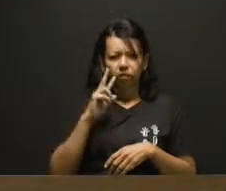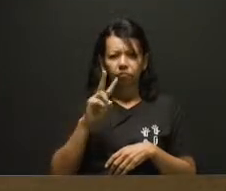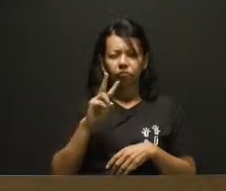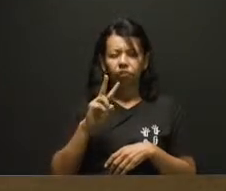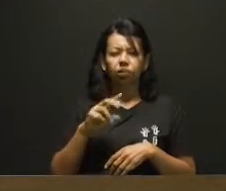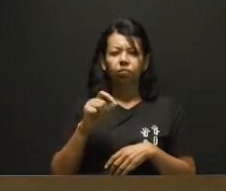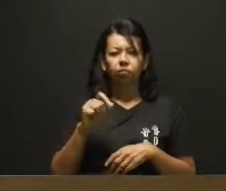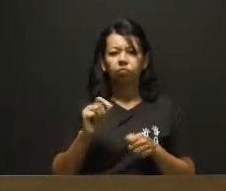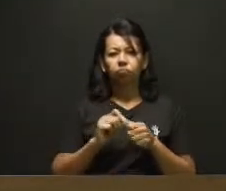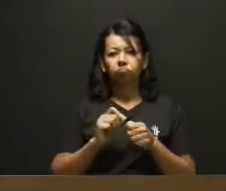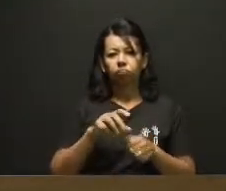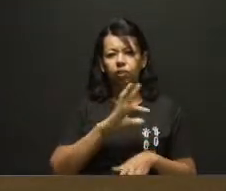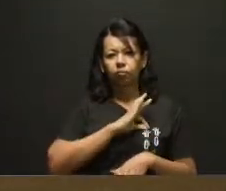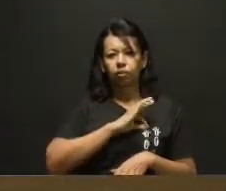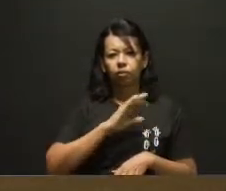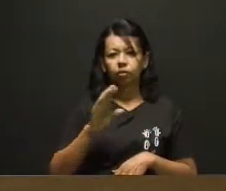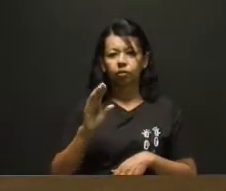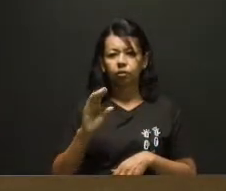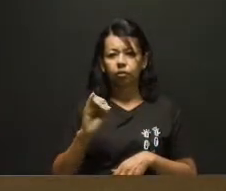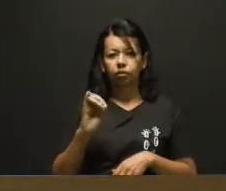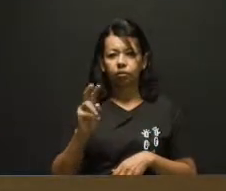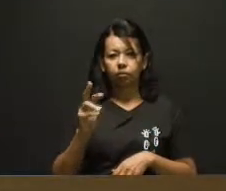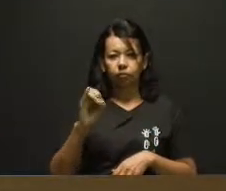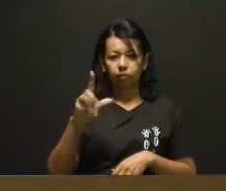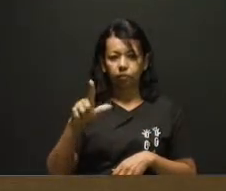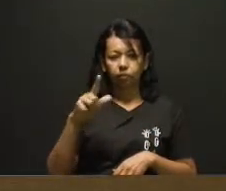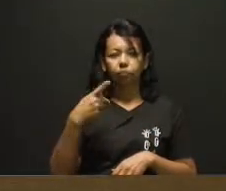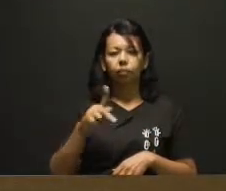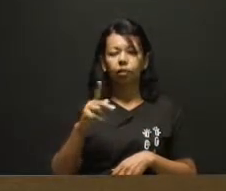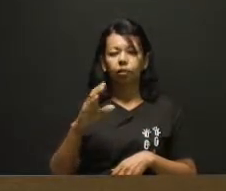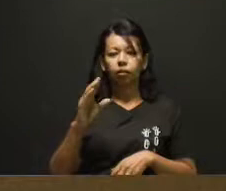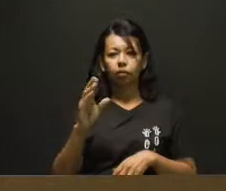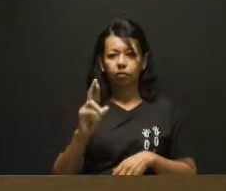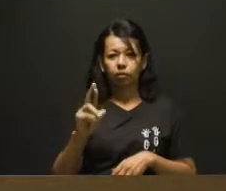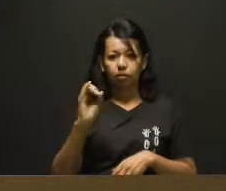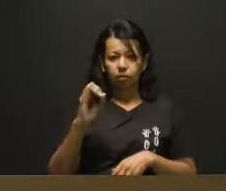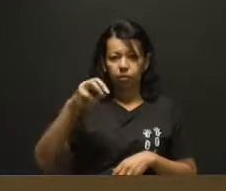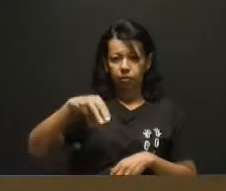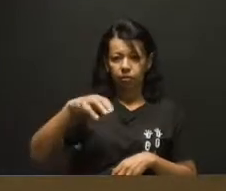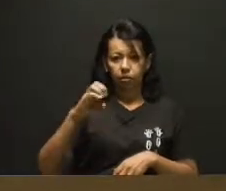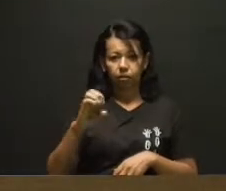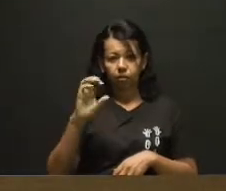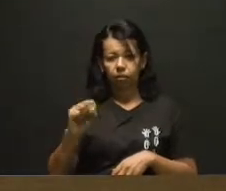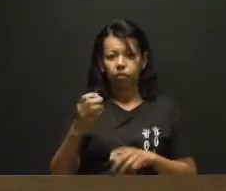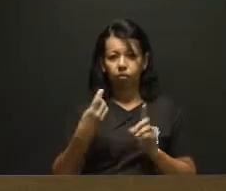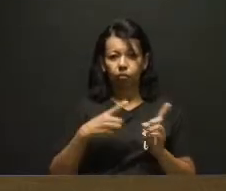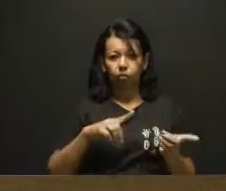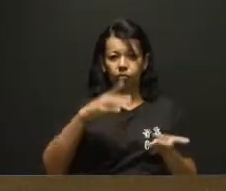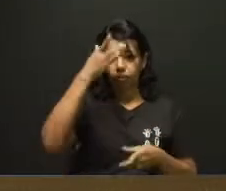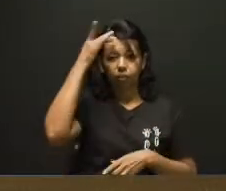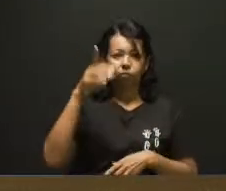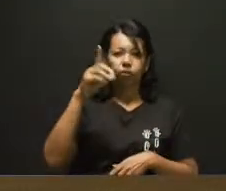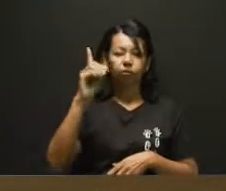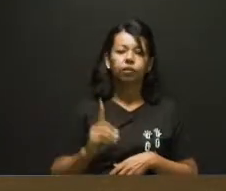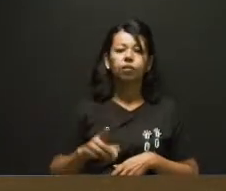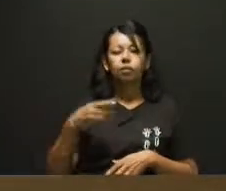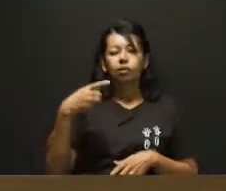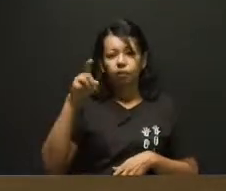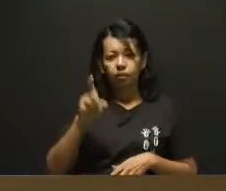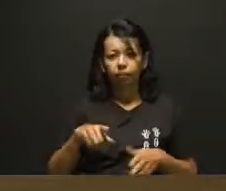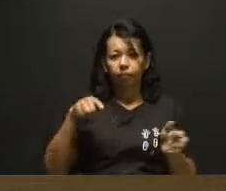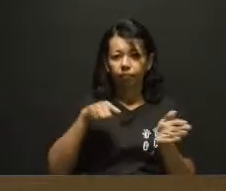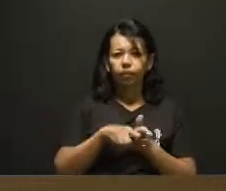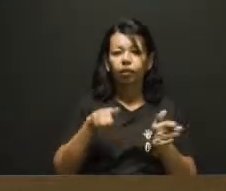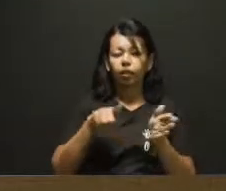civil pra que os crimes contra a pessoa com deficiência sejam registrados investigados de forma